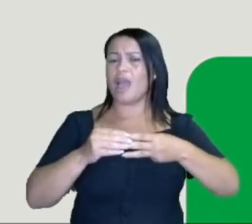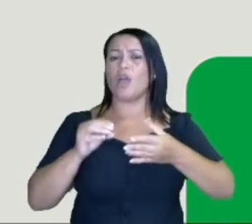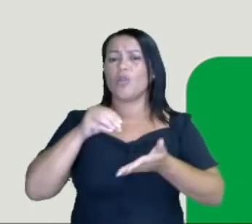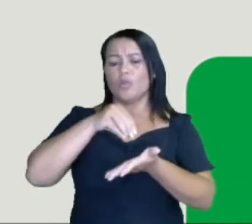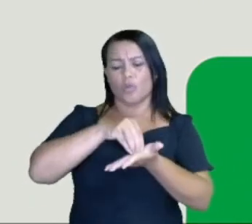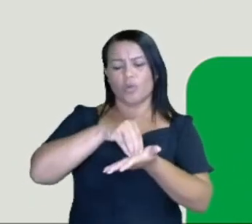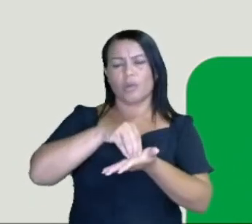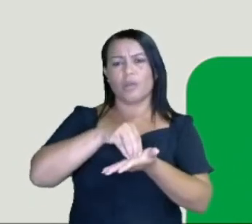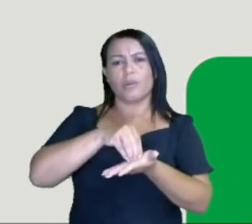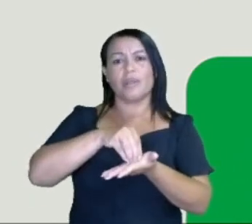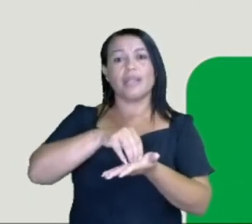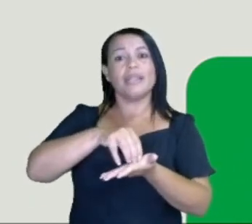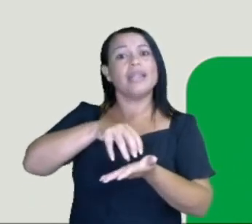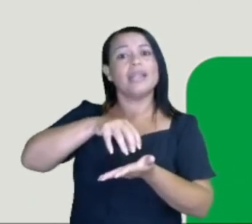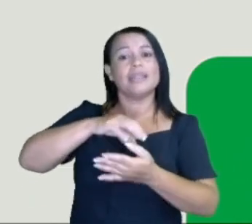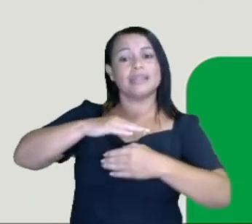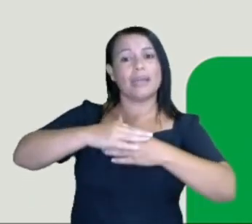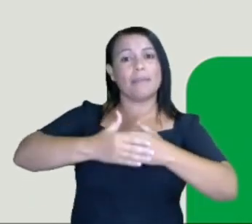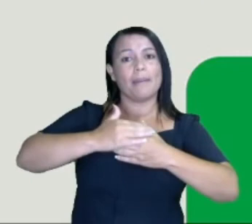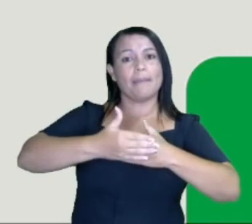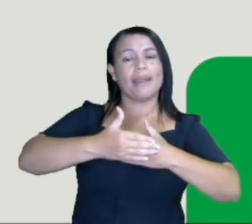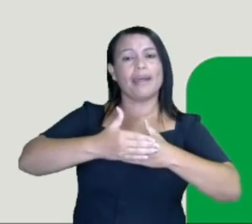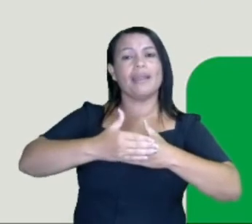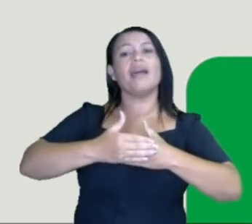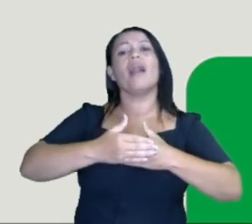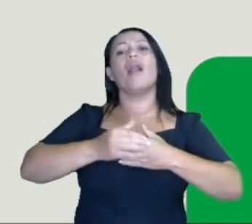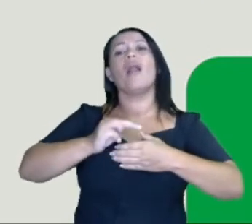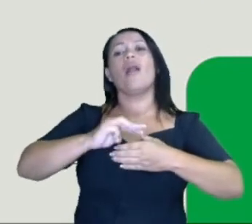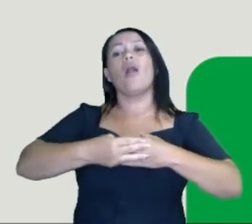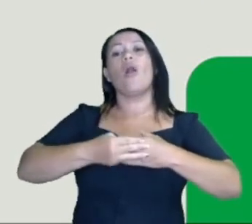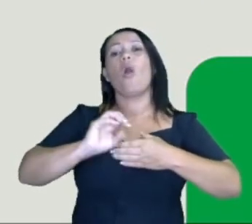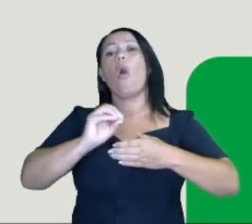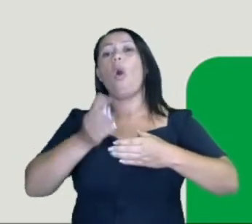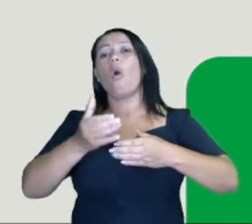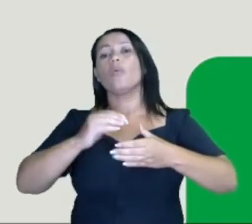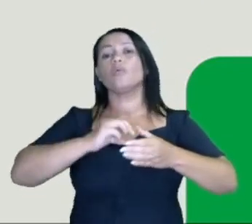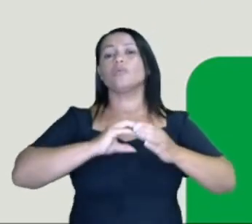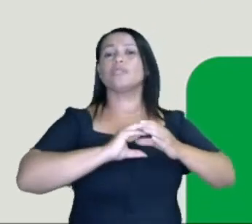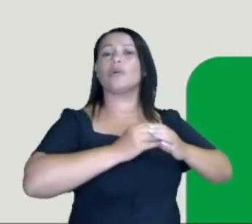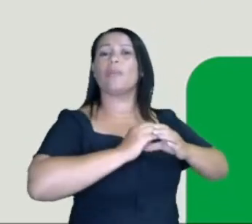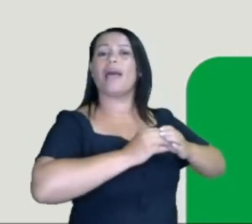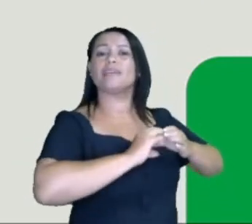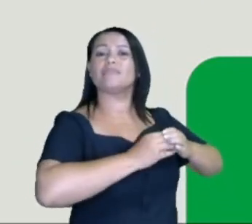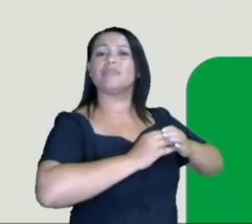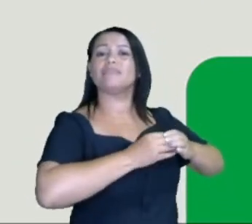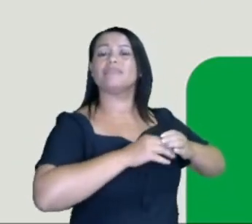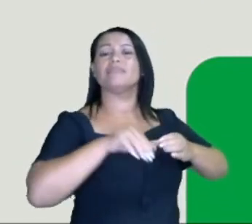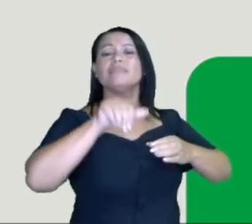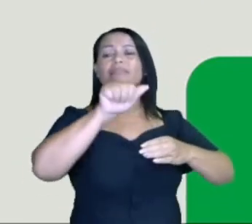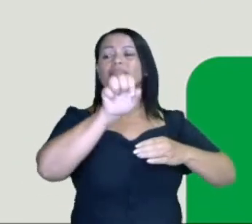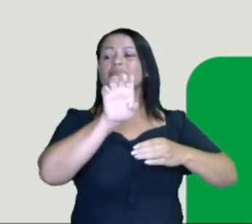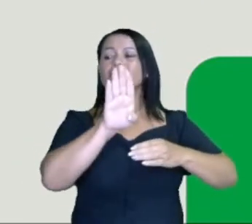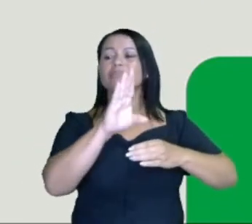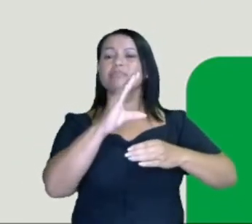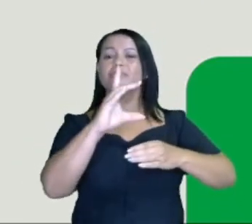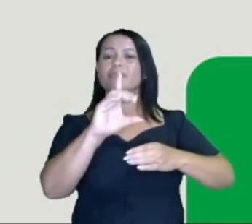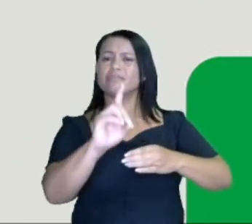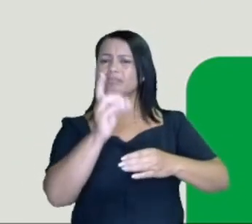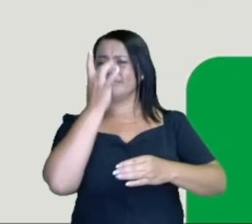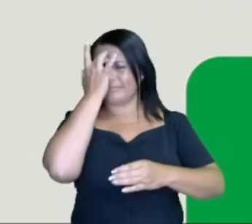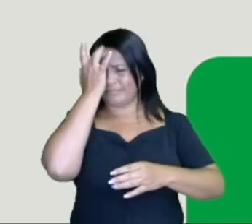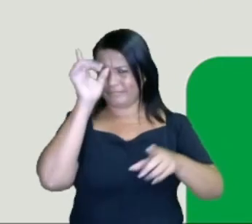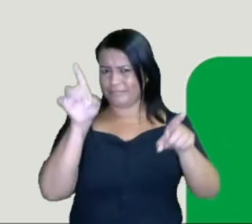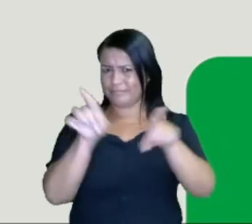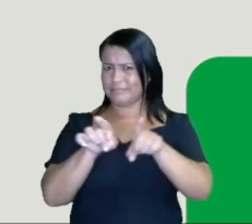C, na membrana plasmática. Ou letra D, no citoplasma. Digam aí. Essa também é muito fácil, não